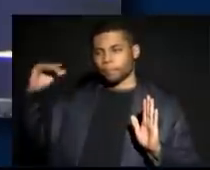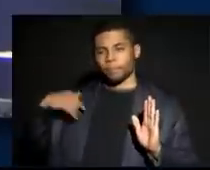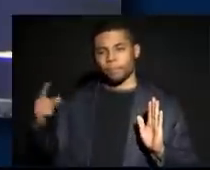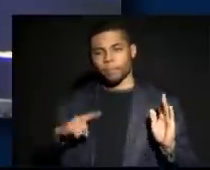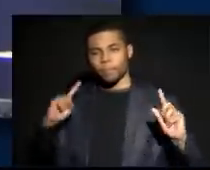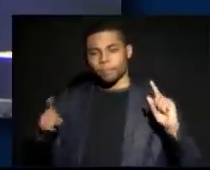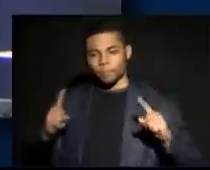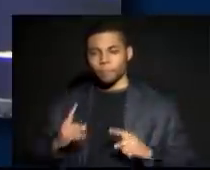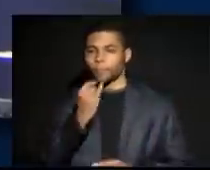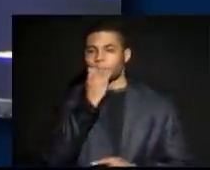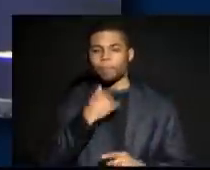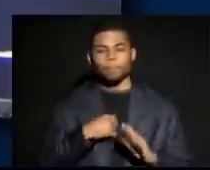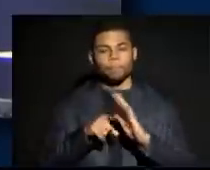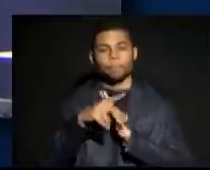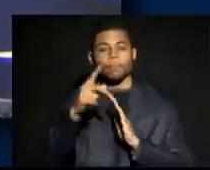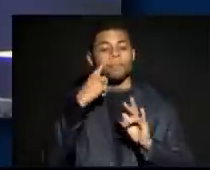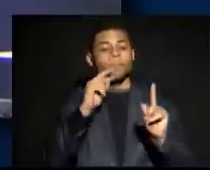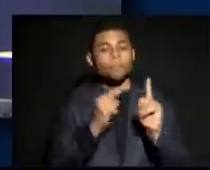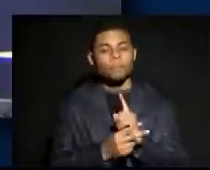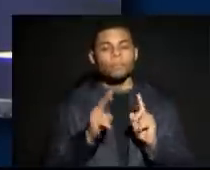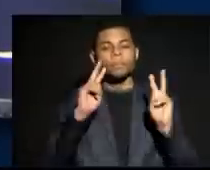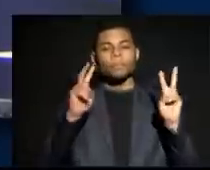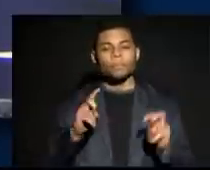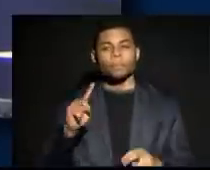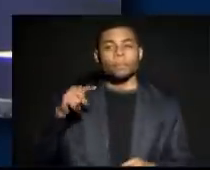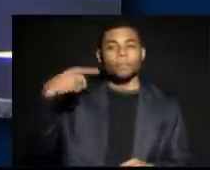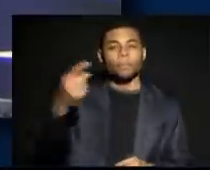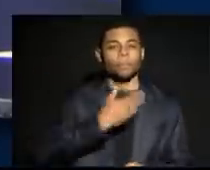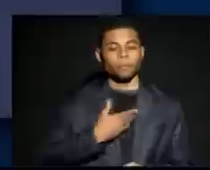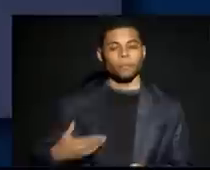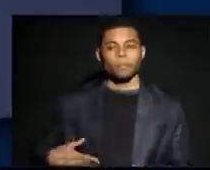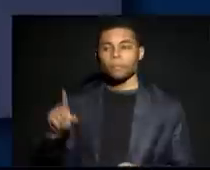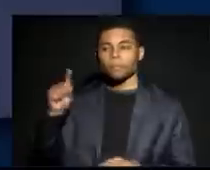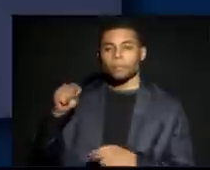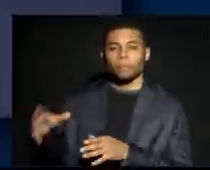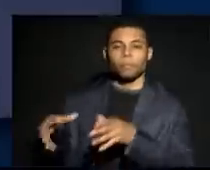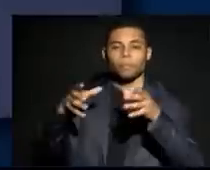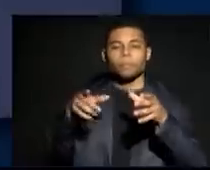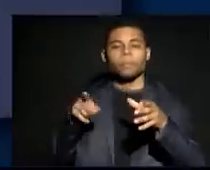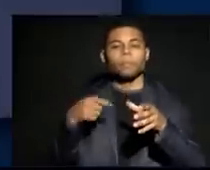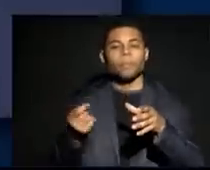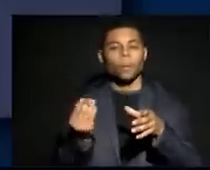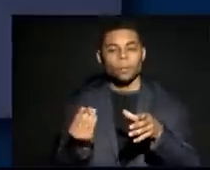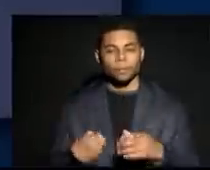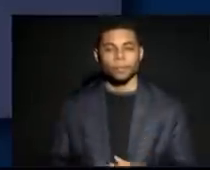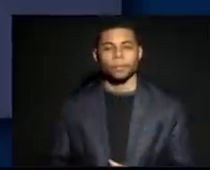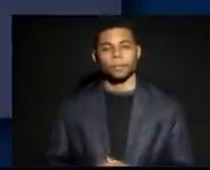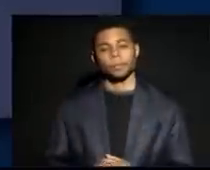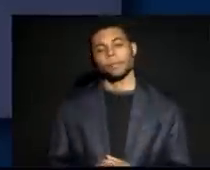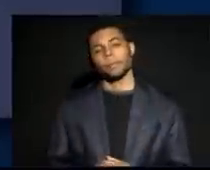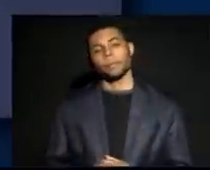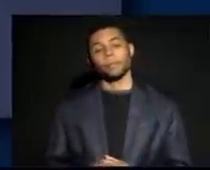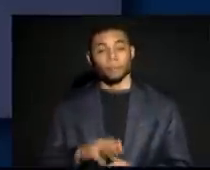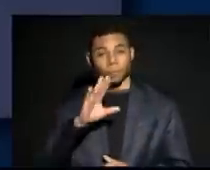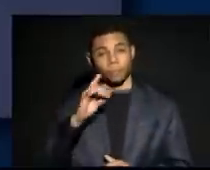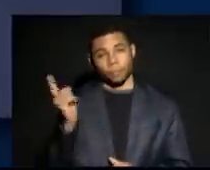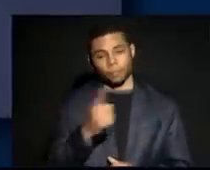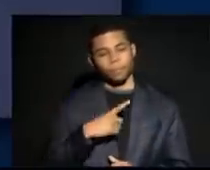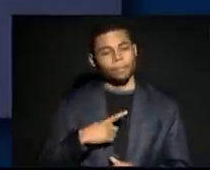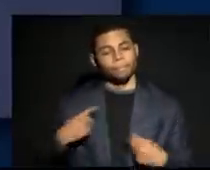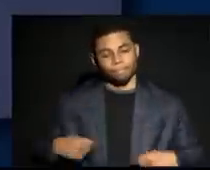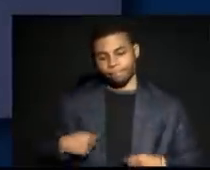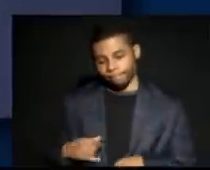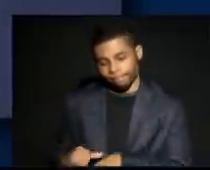como é que você vê a construção de uma governabilidade o que o próximo governo Olha você tem sempre